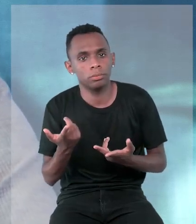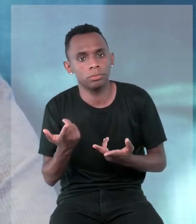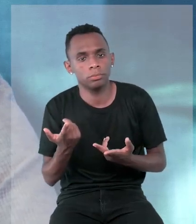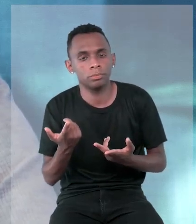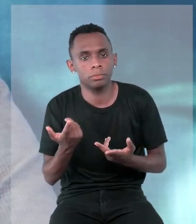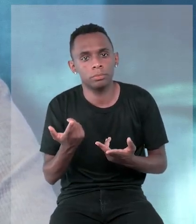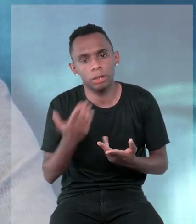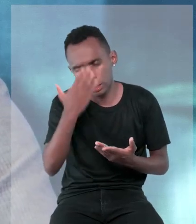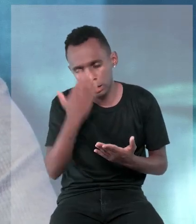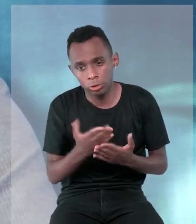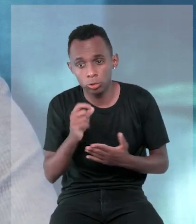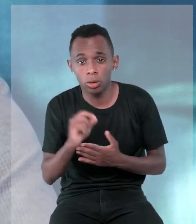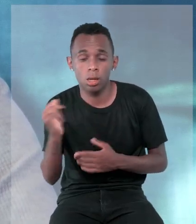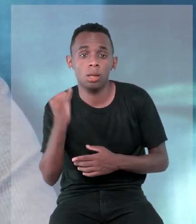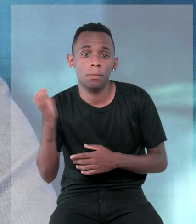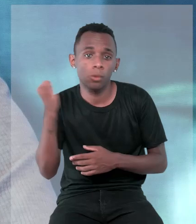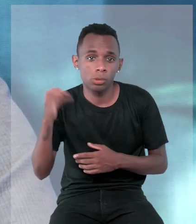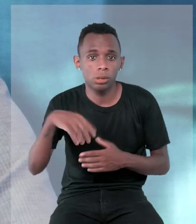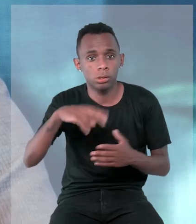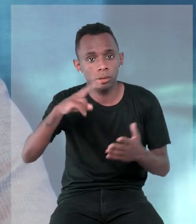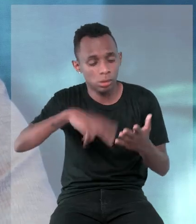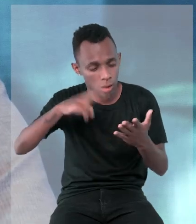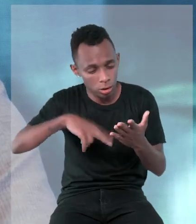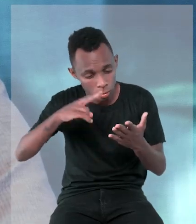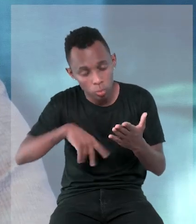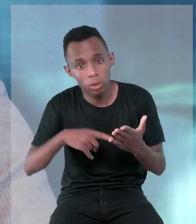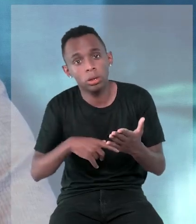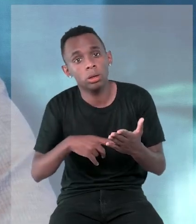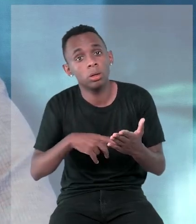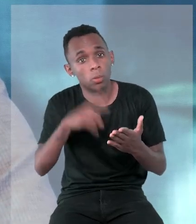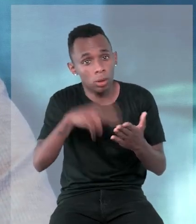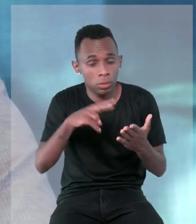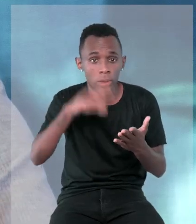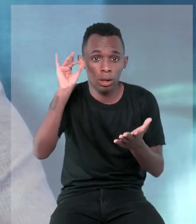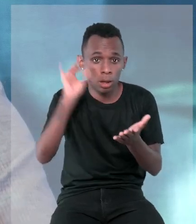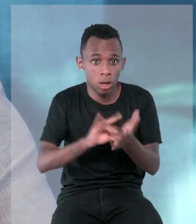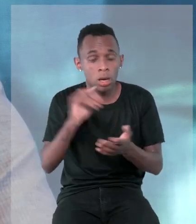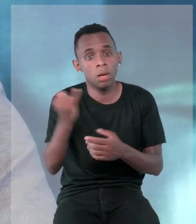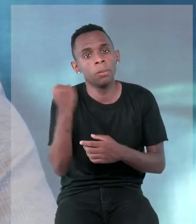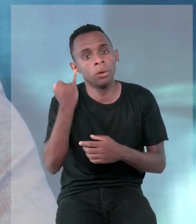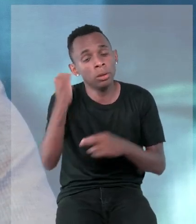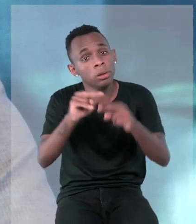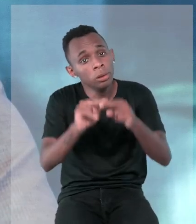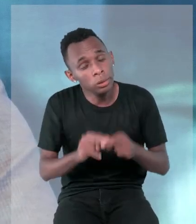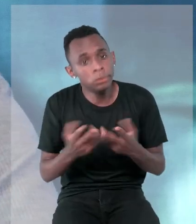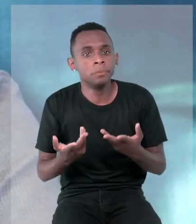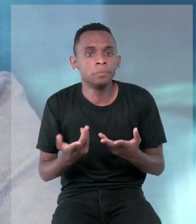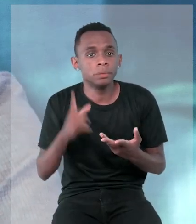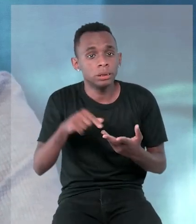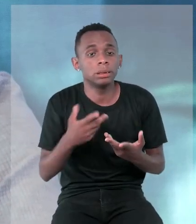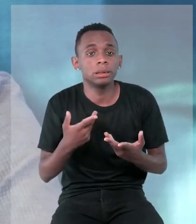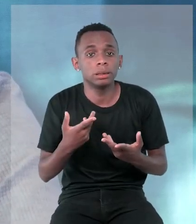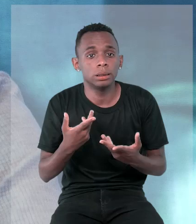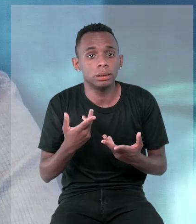muito na importância da leitura. A leitura é realmente importante por isso, porque ela